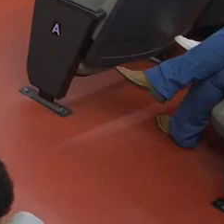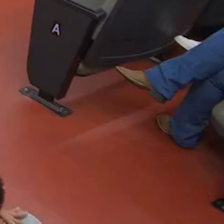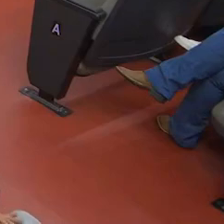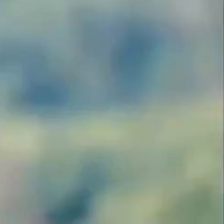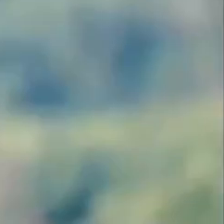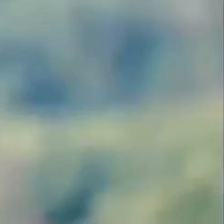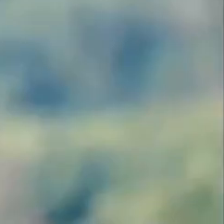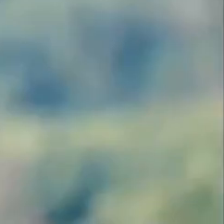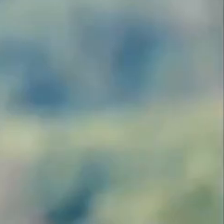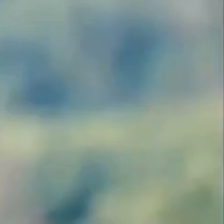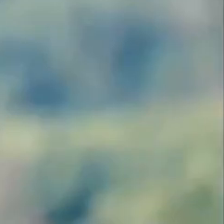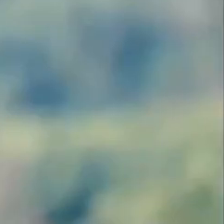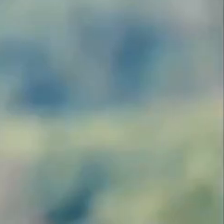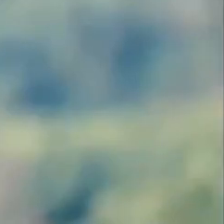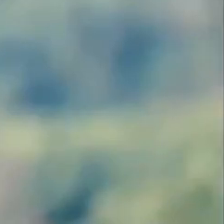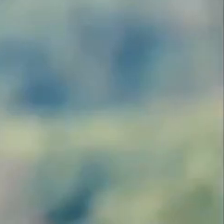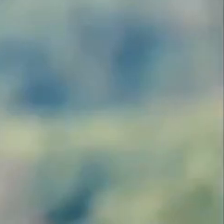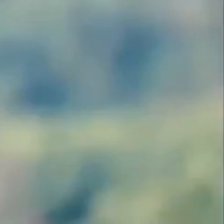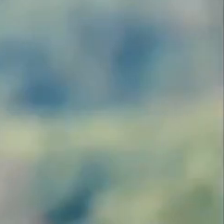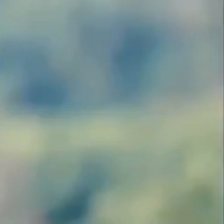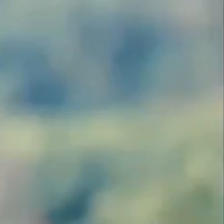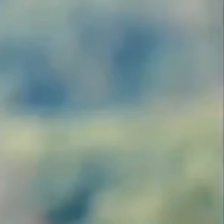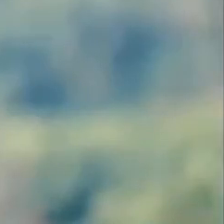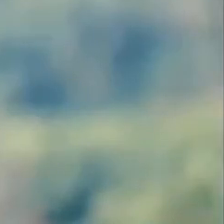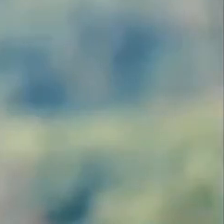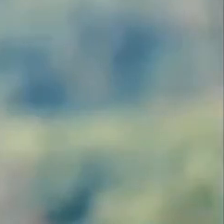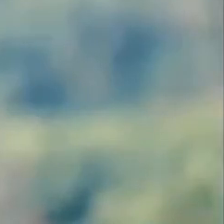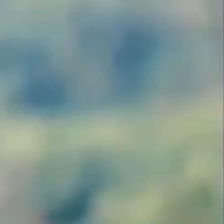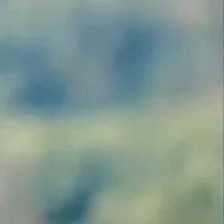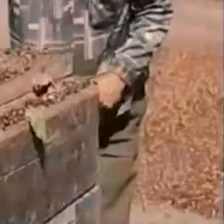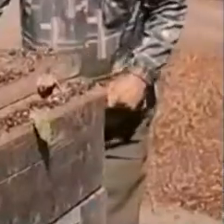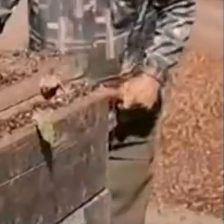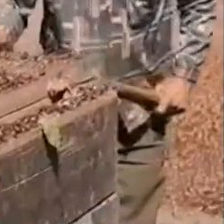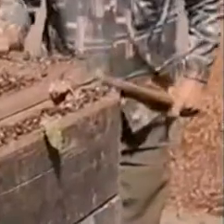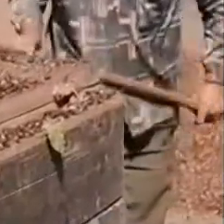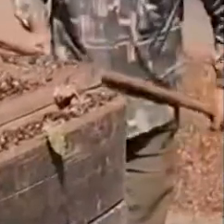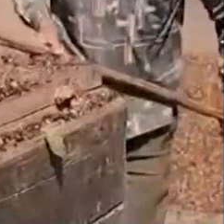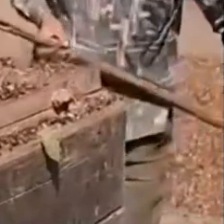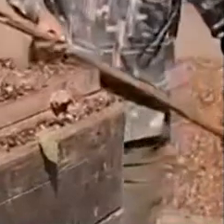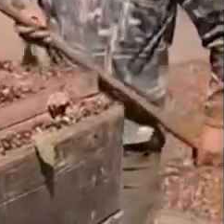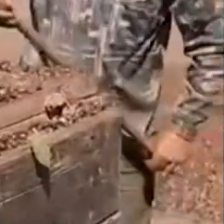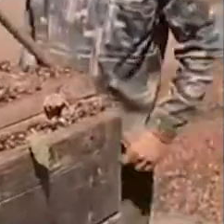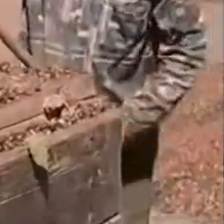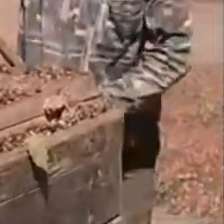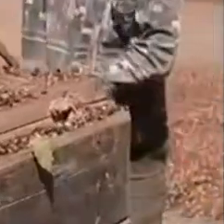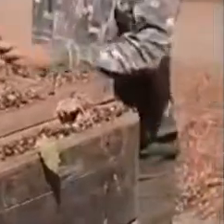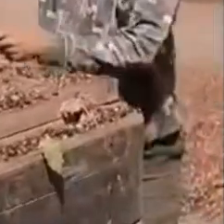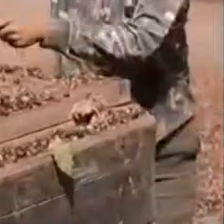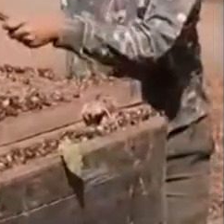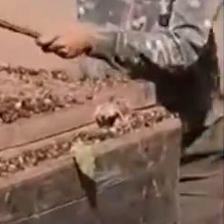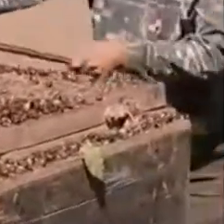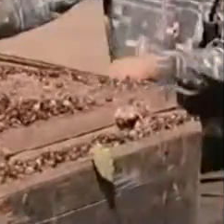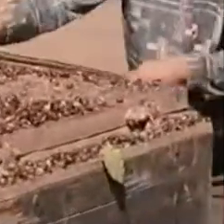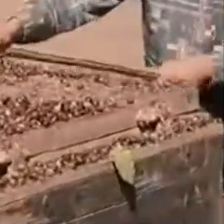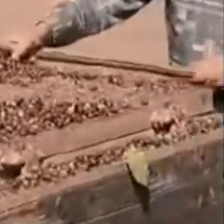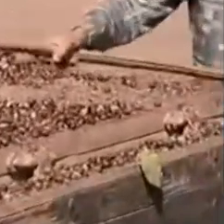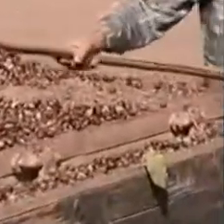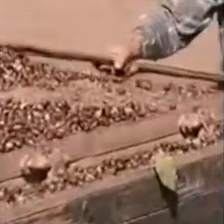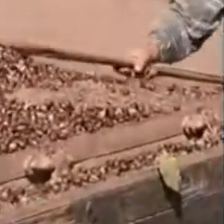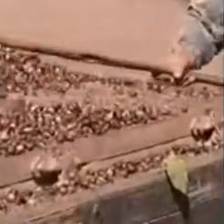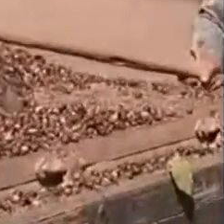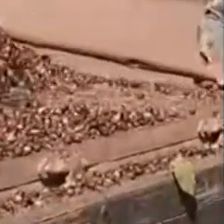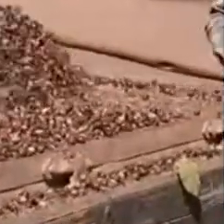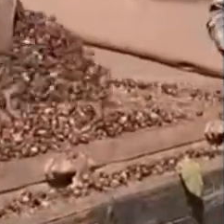sucessão Rural é quando tem um proprietário seja o seu pai e você passa a ter parte daquele